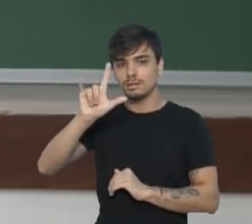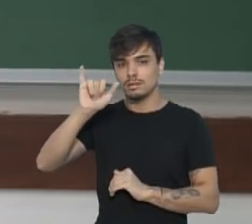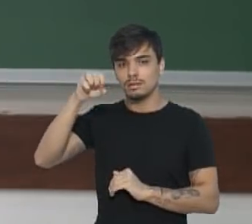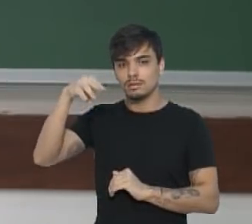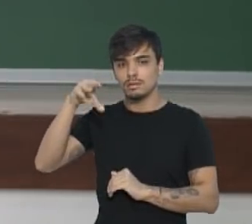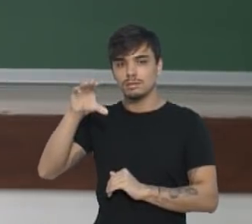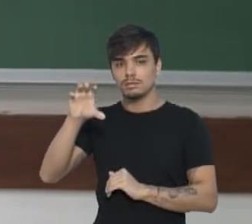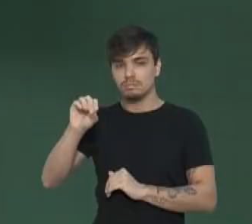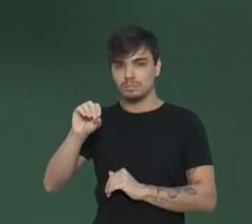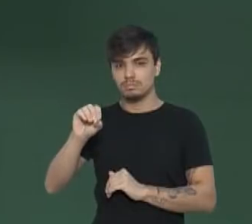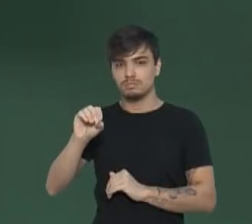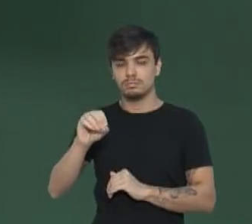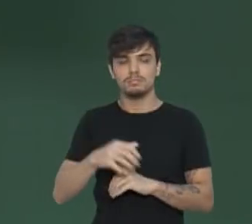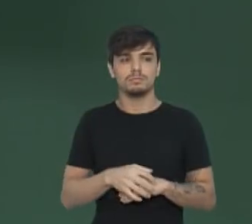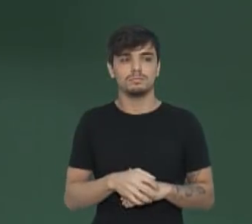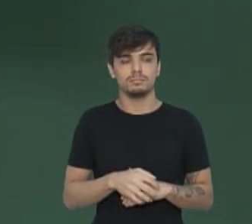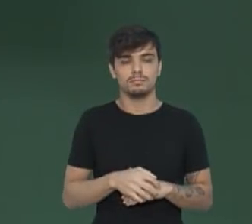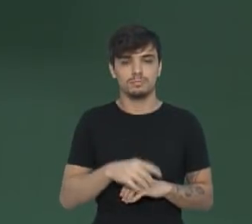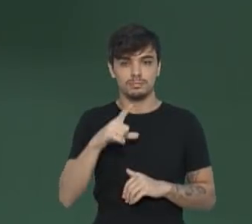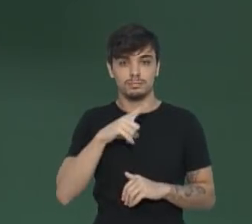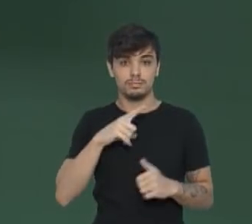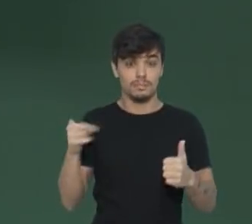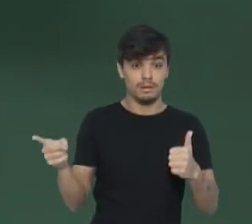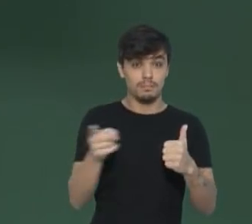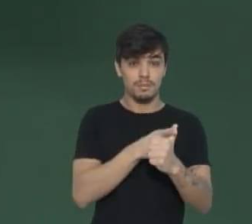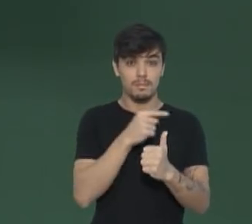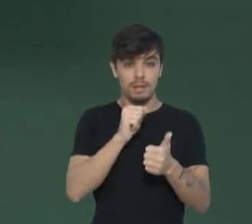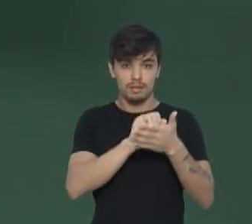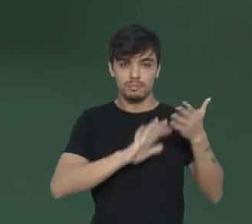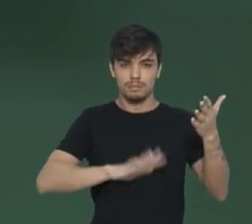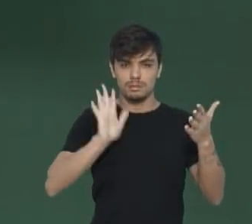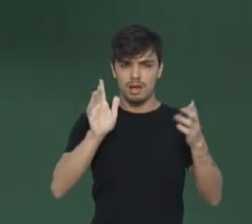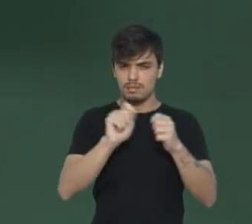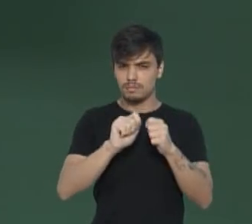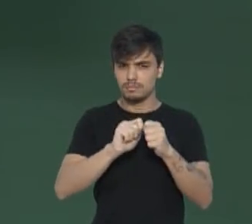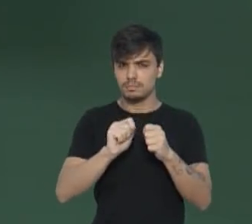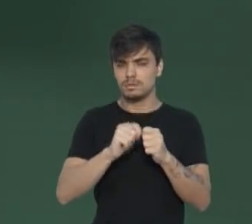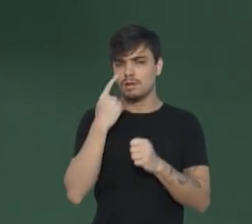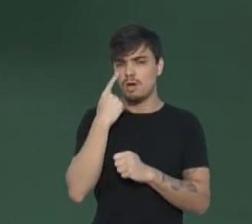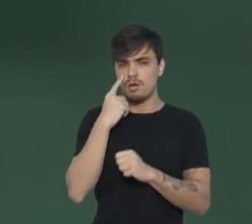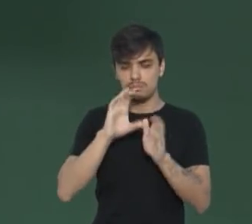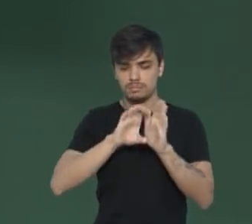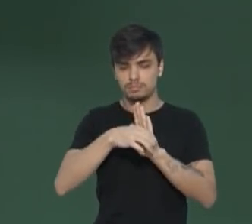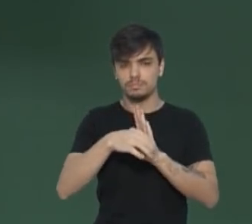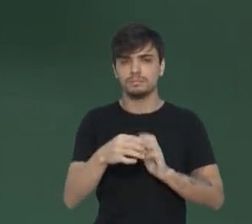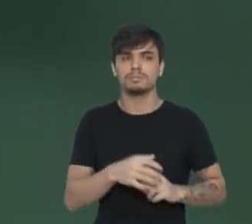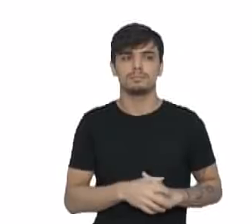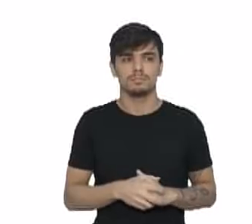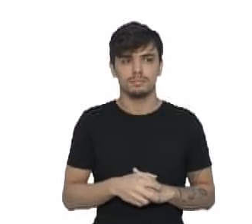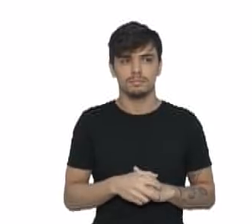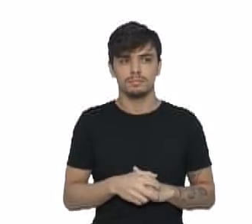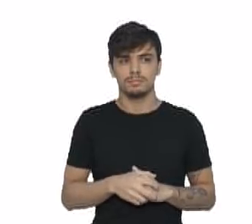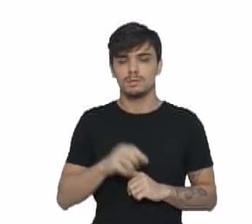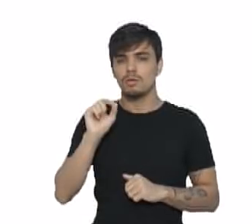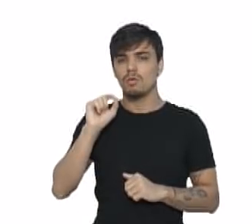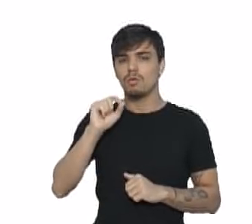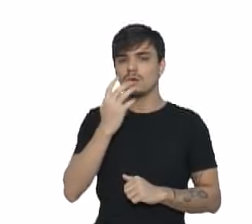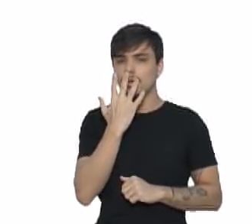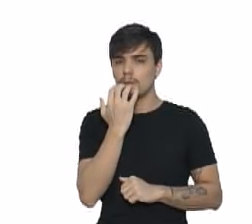isso, temos aí já uma primeira atividade para realizarmos sobre esse conceito, tá? O que